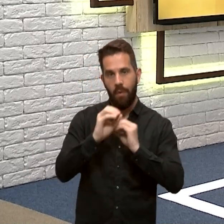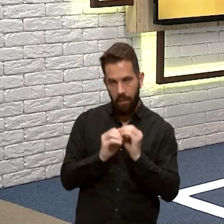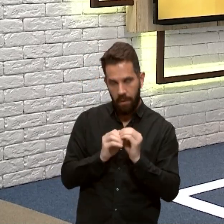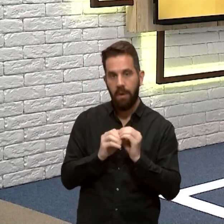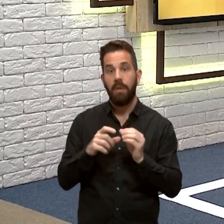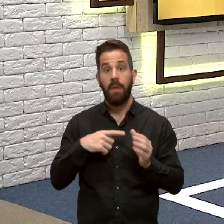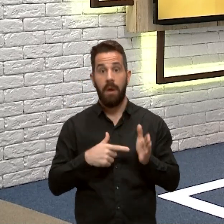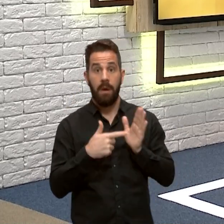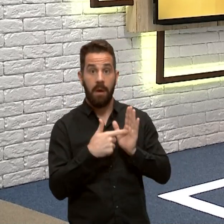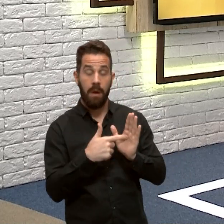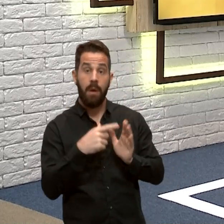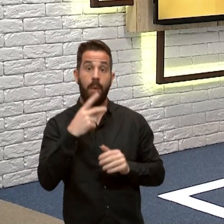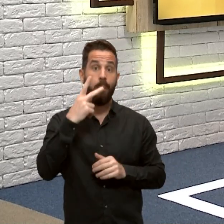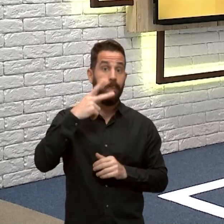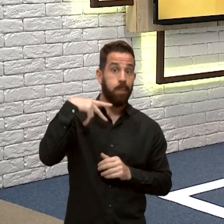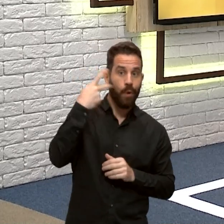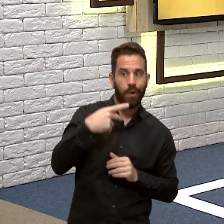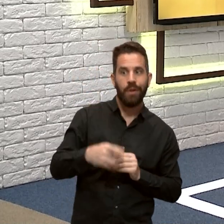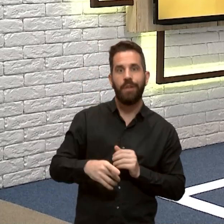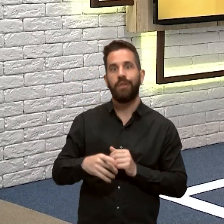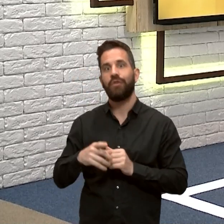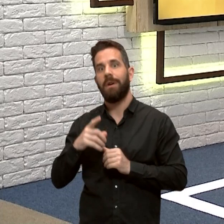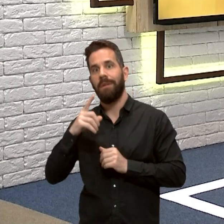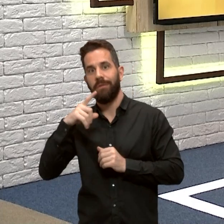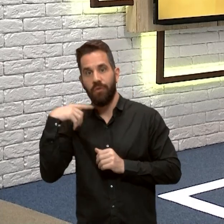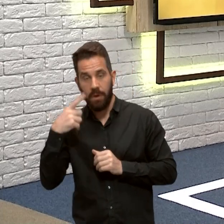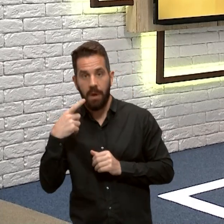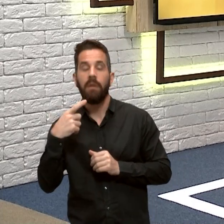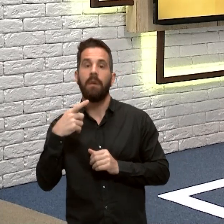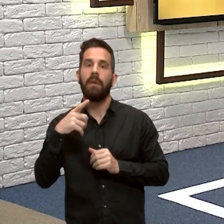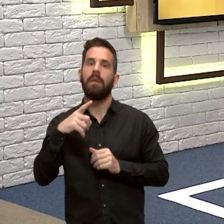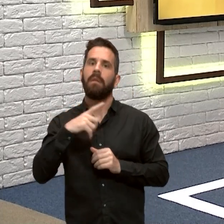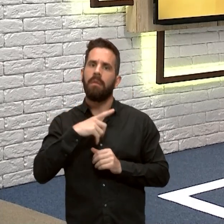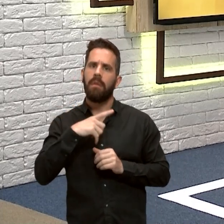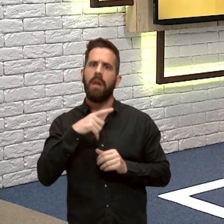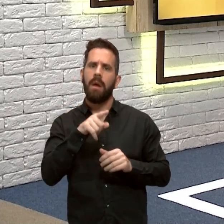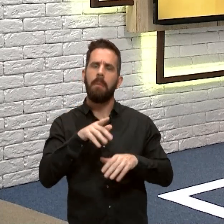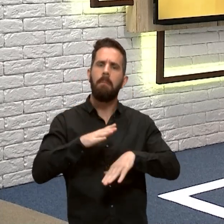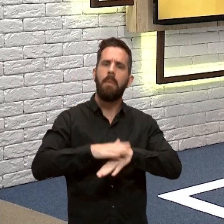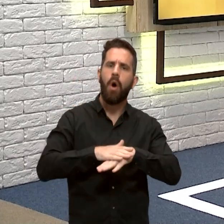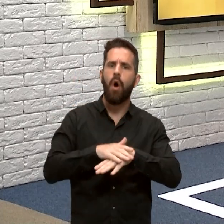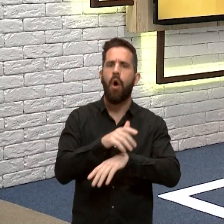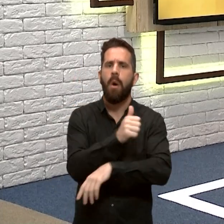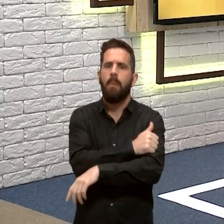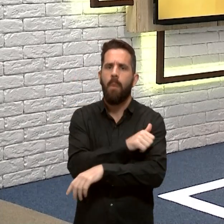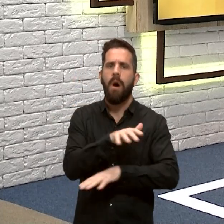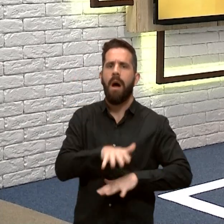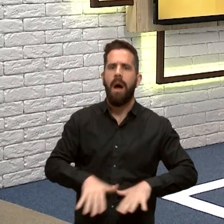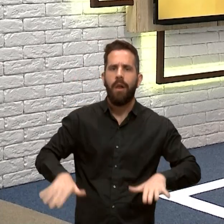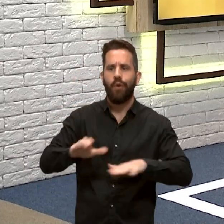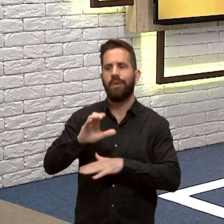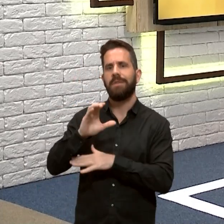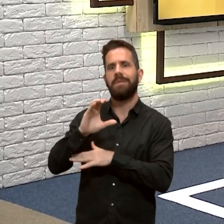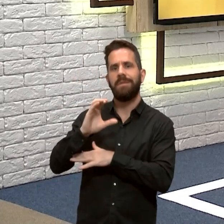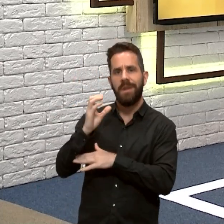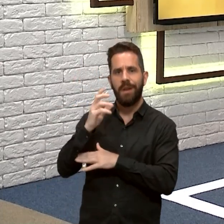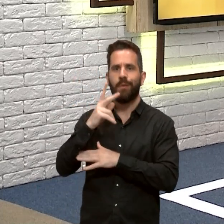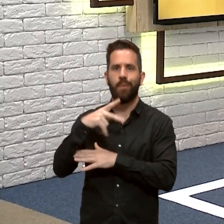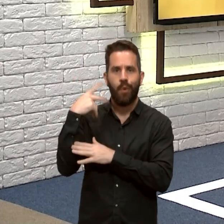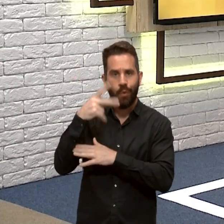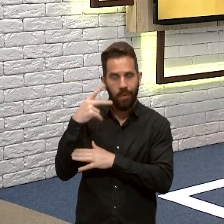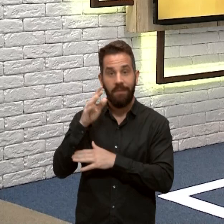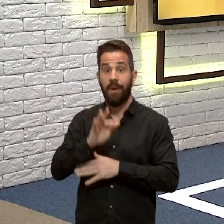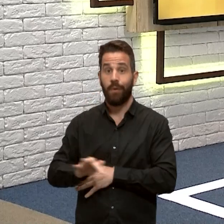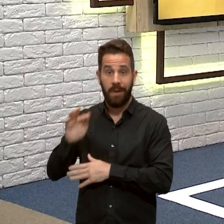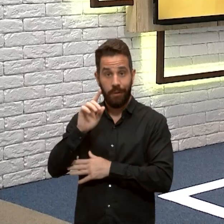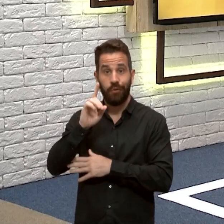Política e Direito reúne os trabalhos de pesquisa de estudantes da disciplina de Ciência Política da Faculdade de